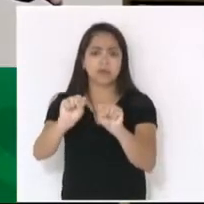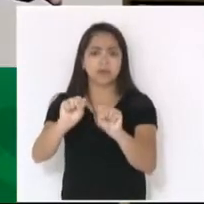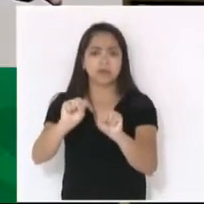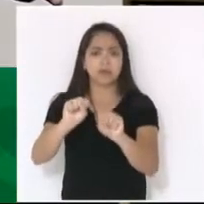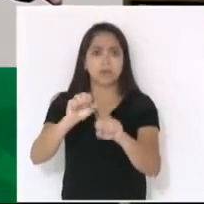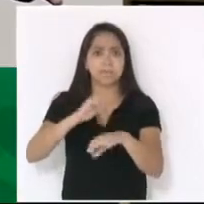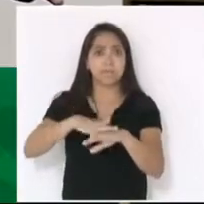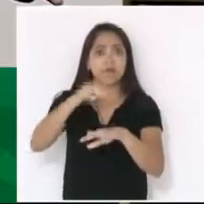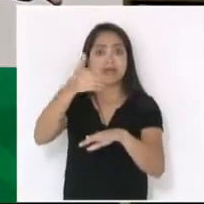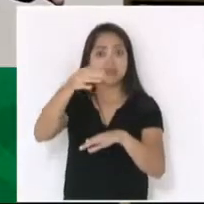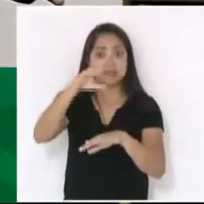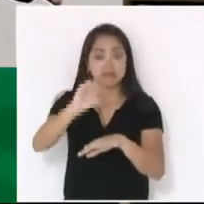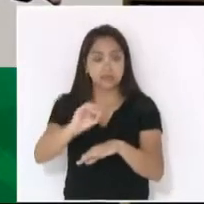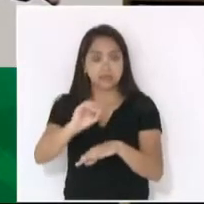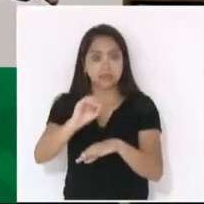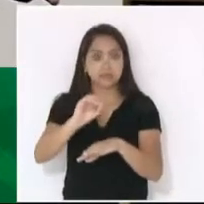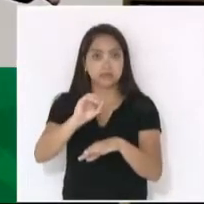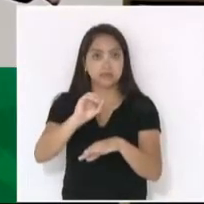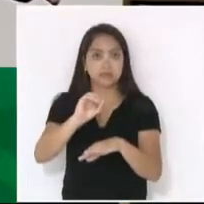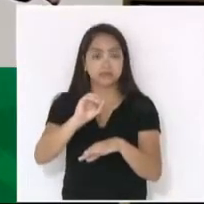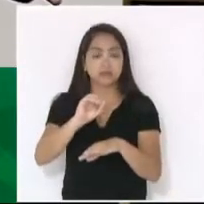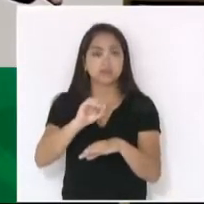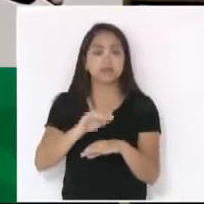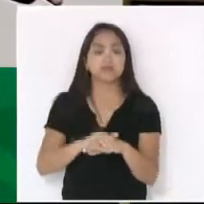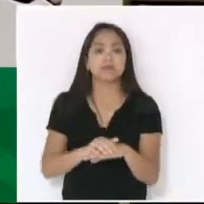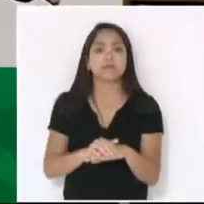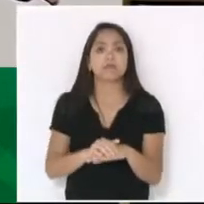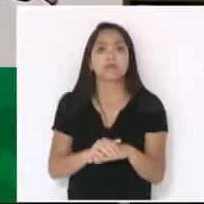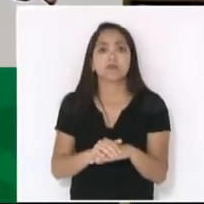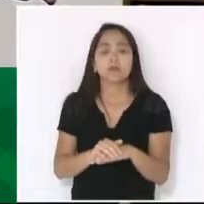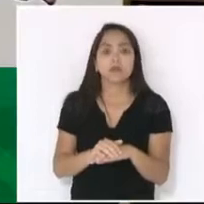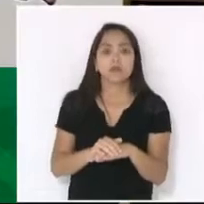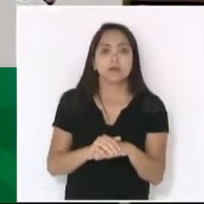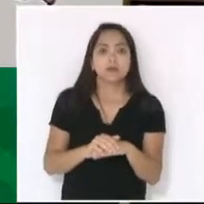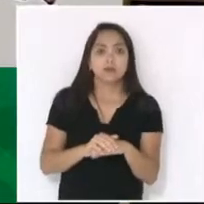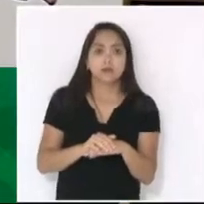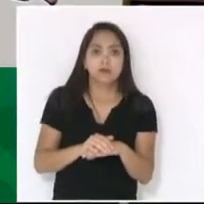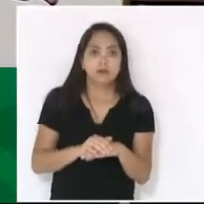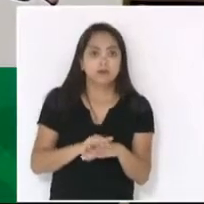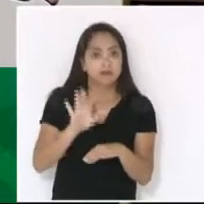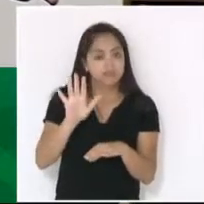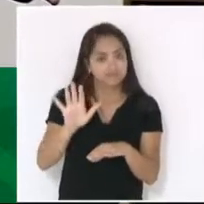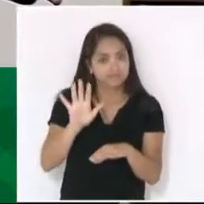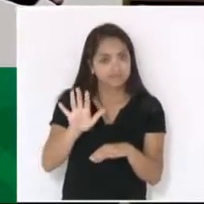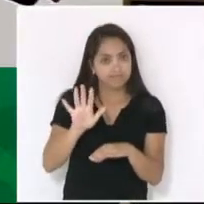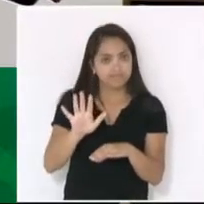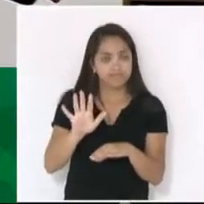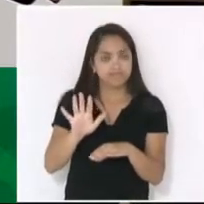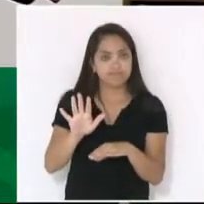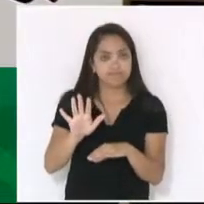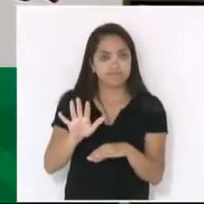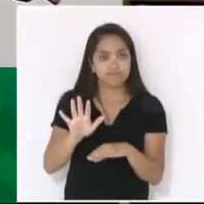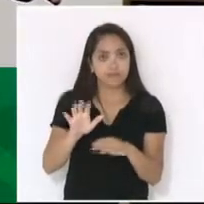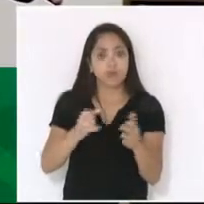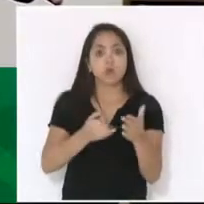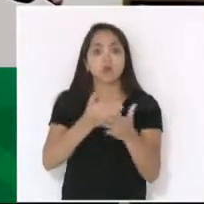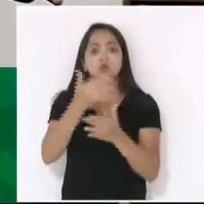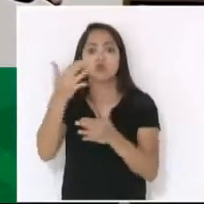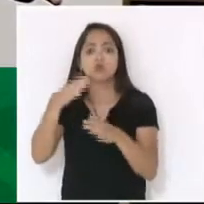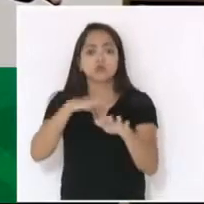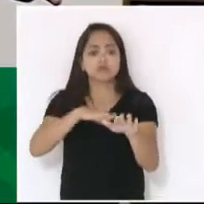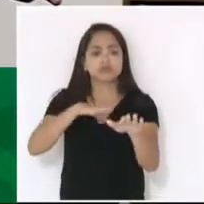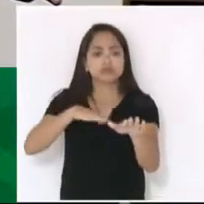10 e burlando a Lei está contado esse dia tá contado o número de